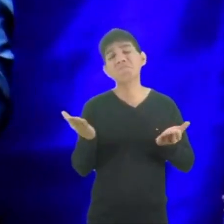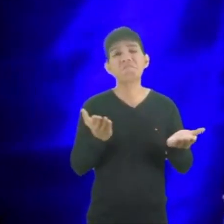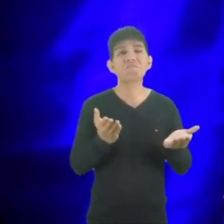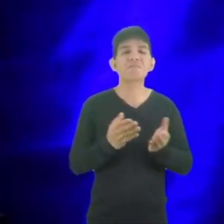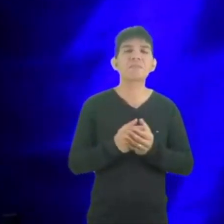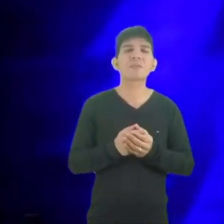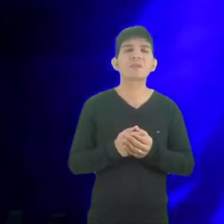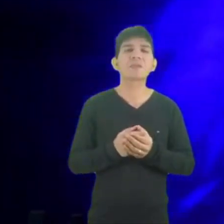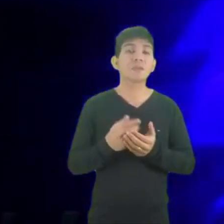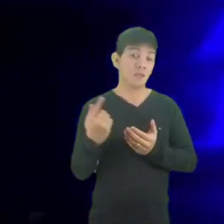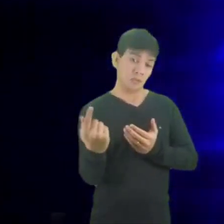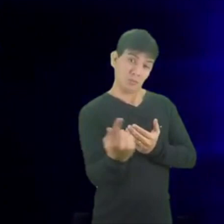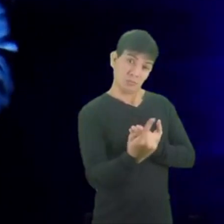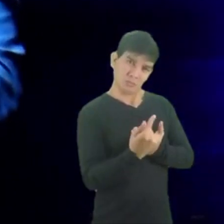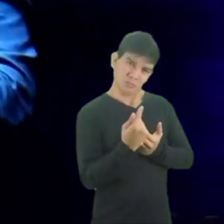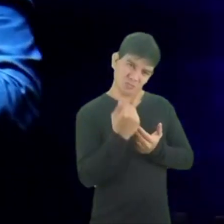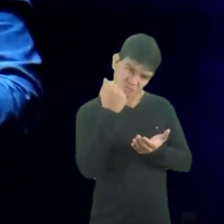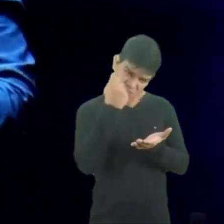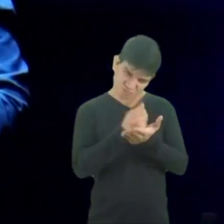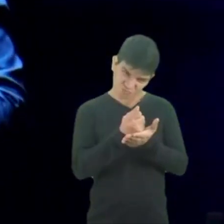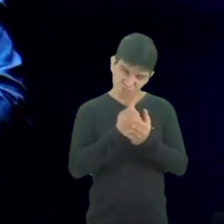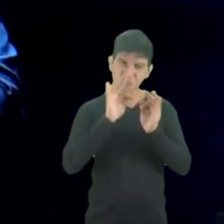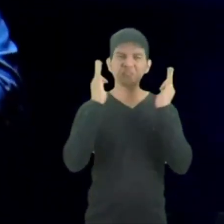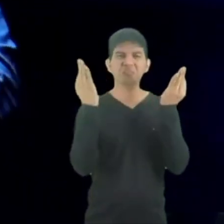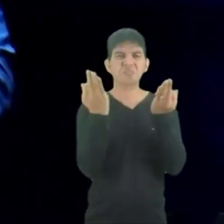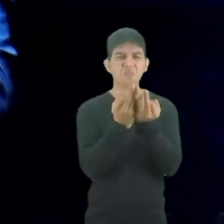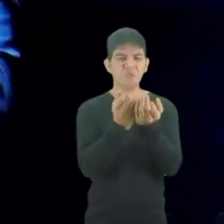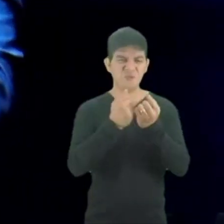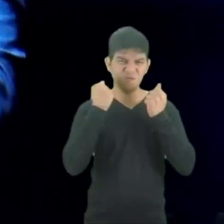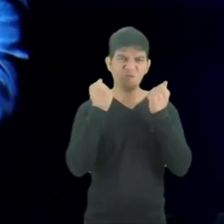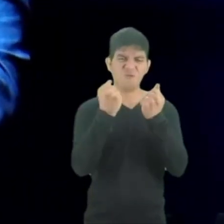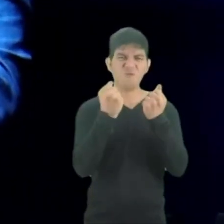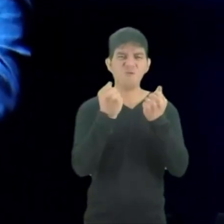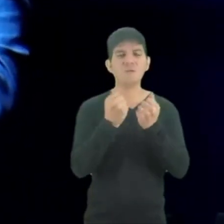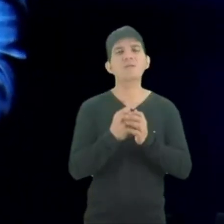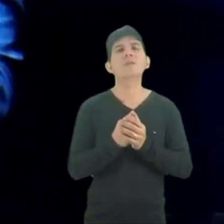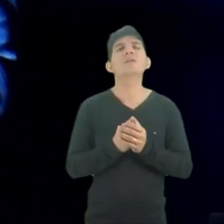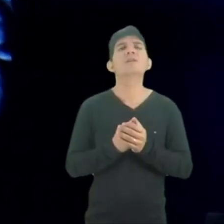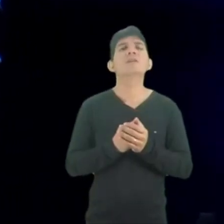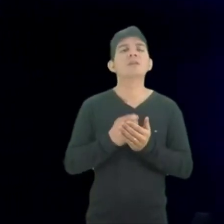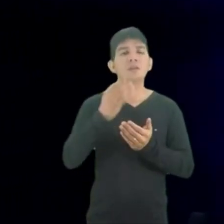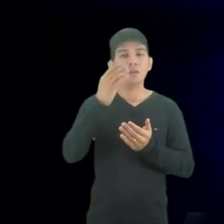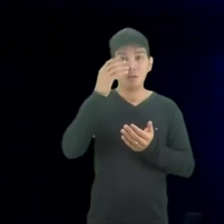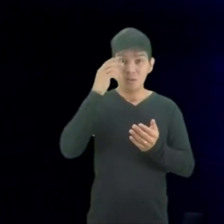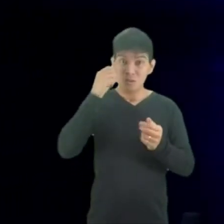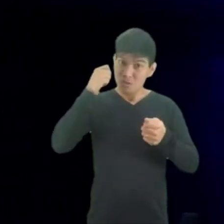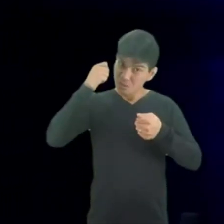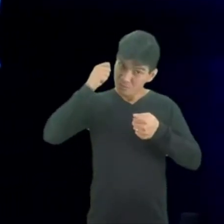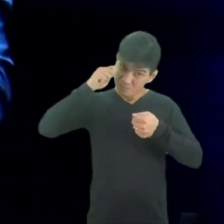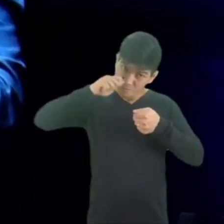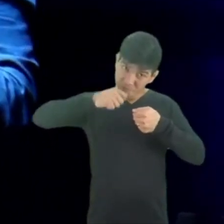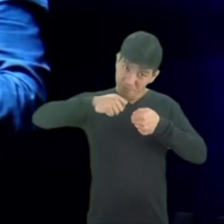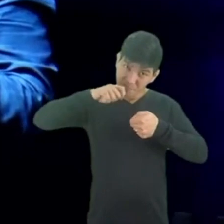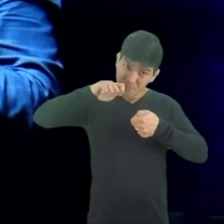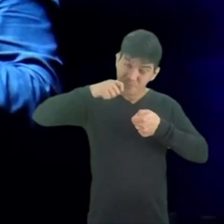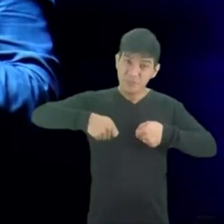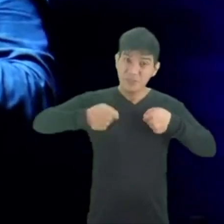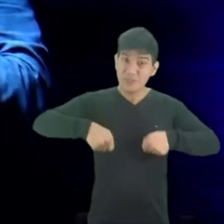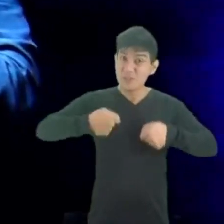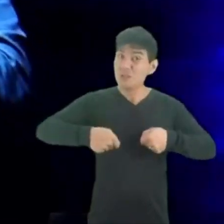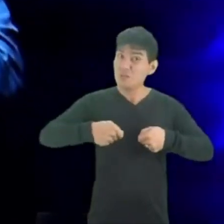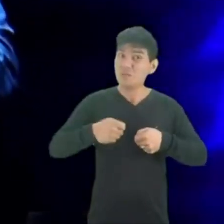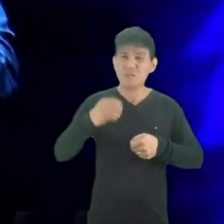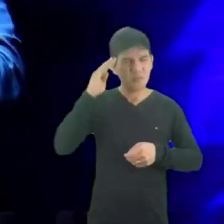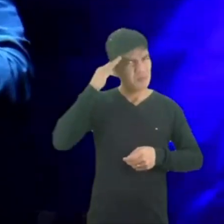ter uma base sólida, uma família fortalecida, nós precisamos entender que Deus não vê